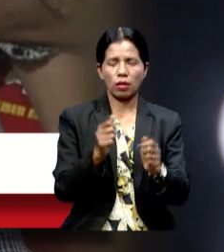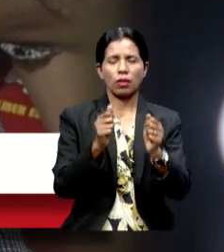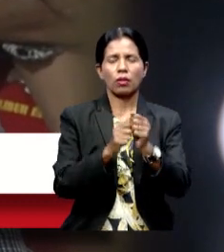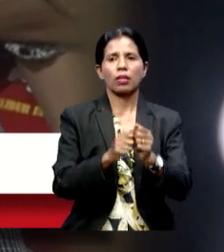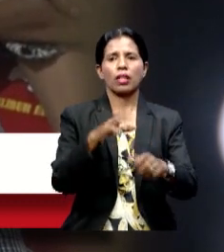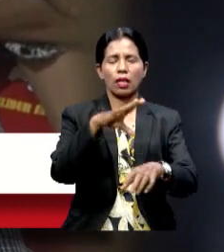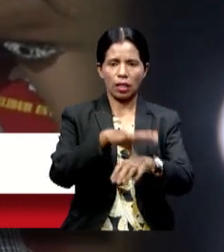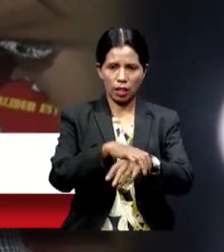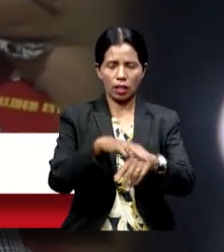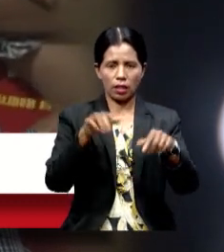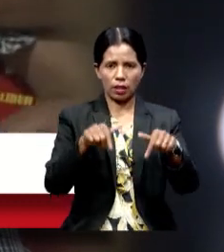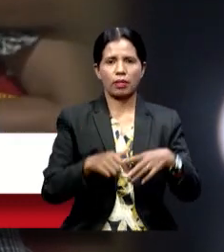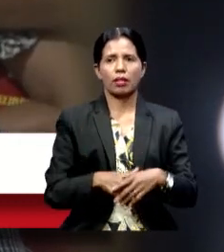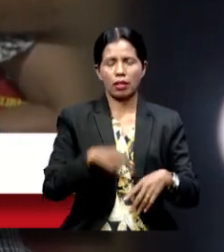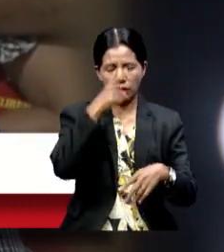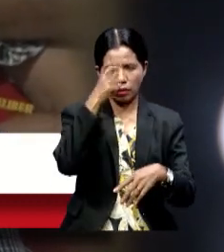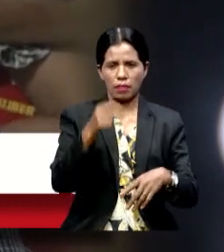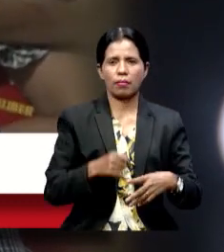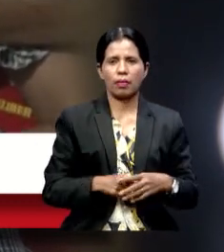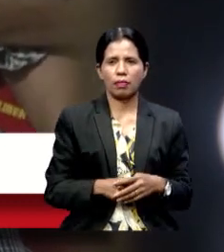né? Tamba